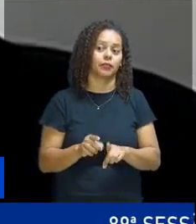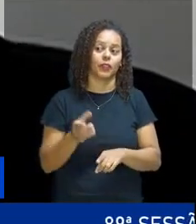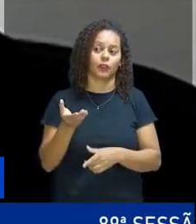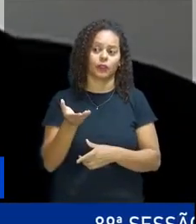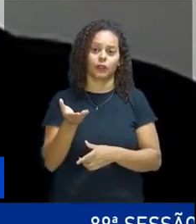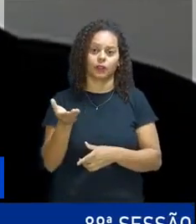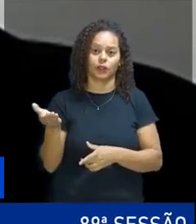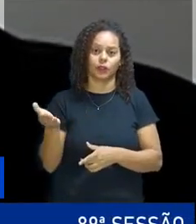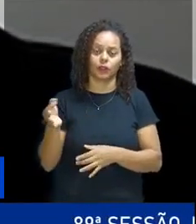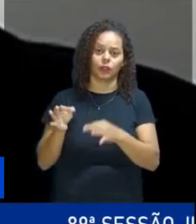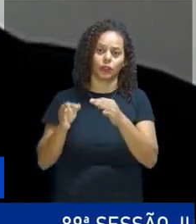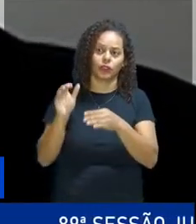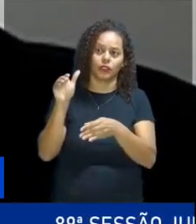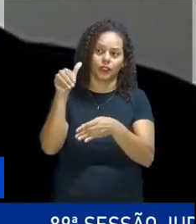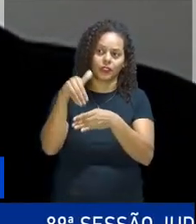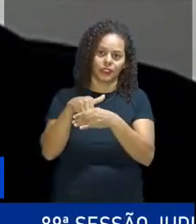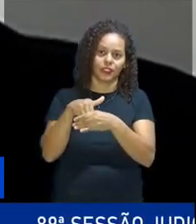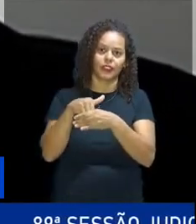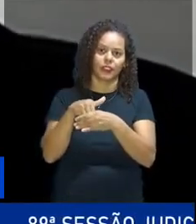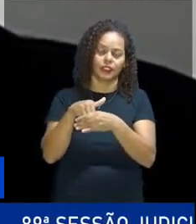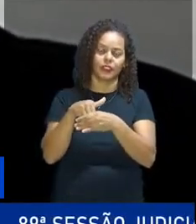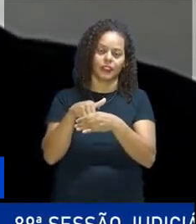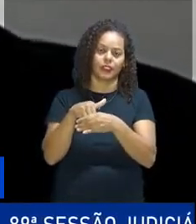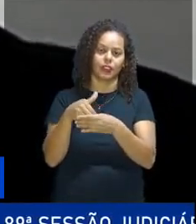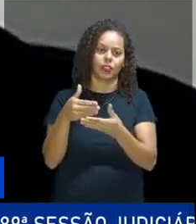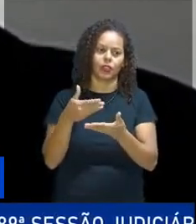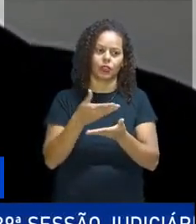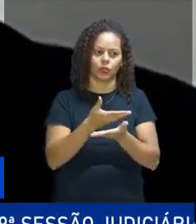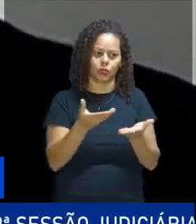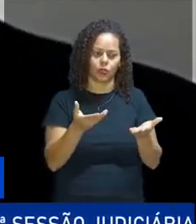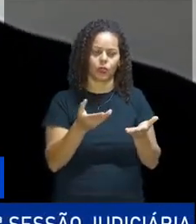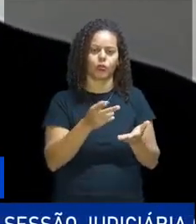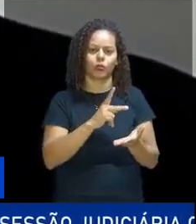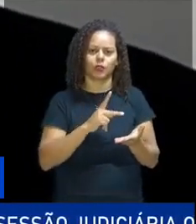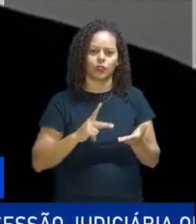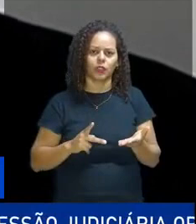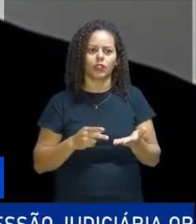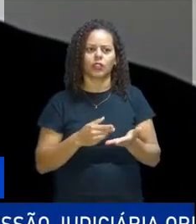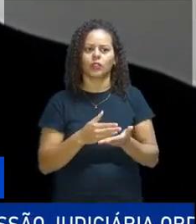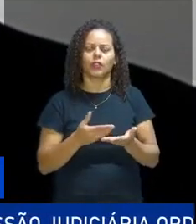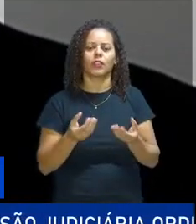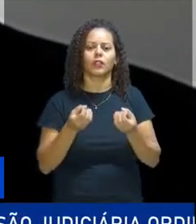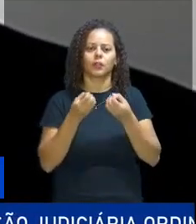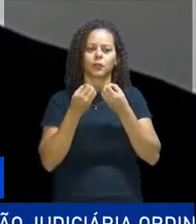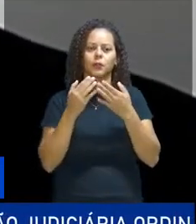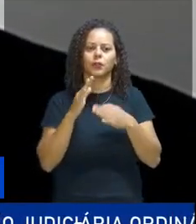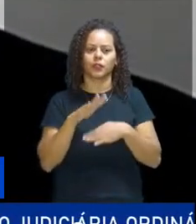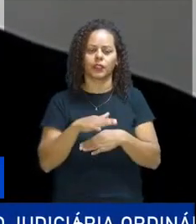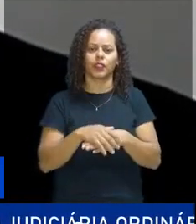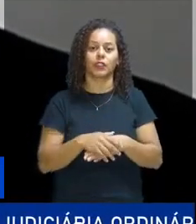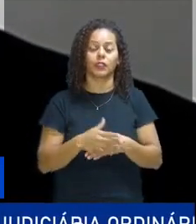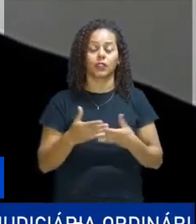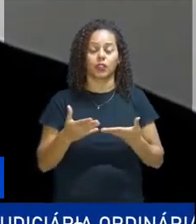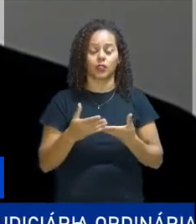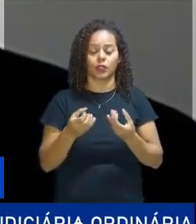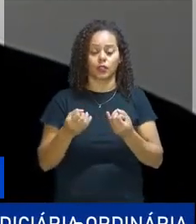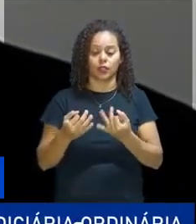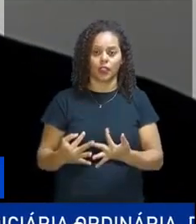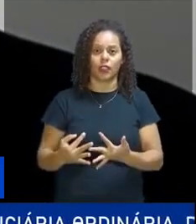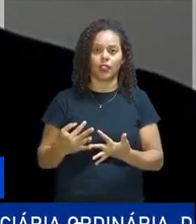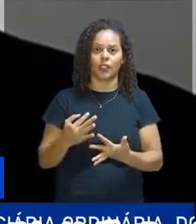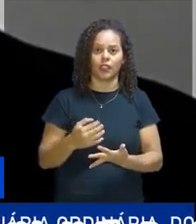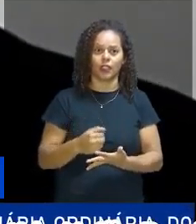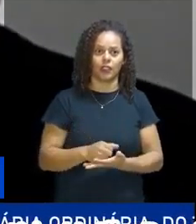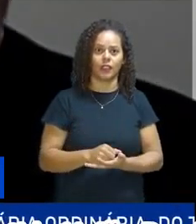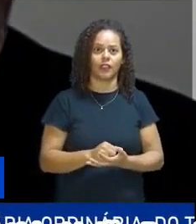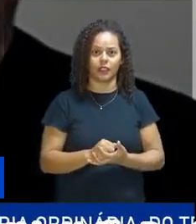preta, quadrado, do busto para cima, está todo de preto, sentado em uma cadeira, com fundo branco. Na realidade,